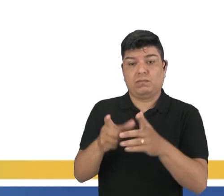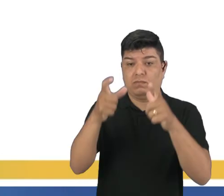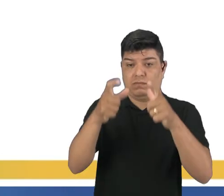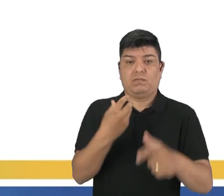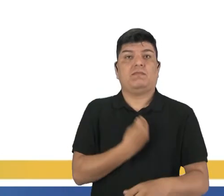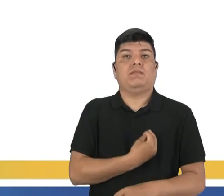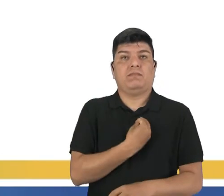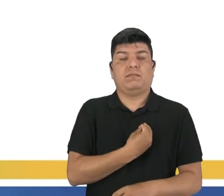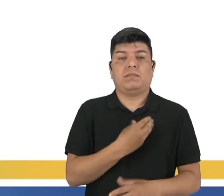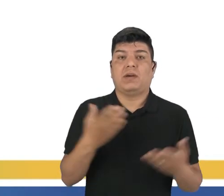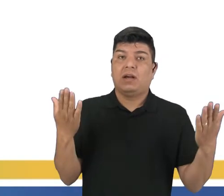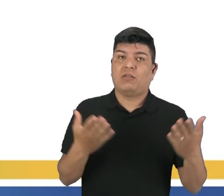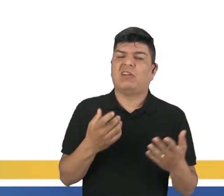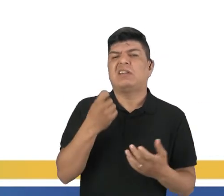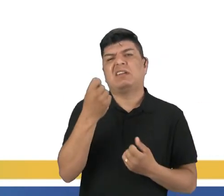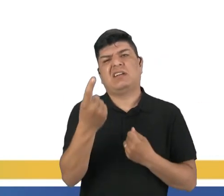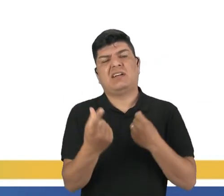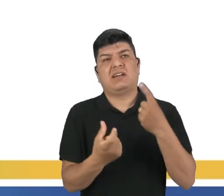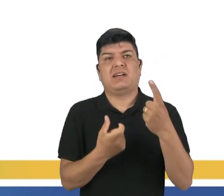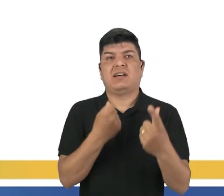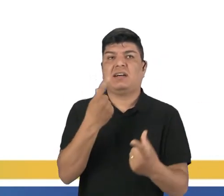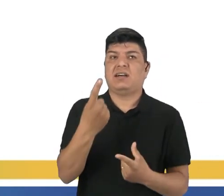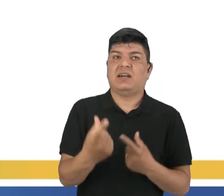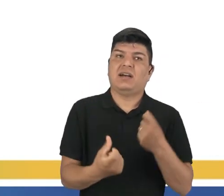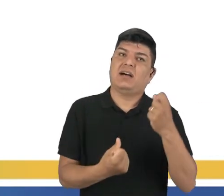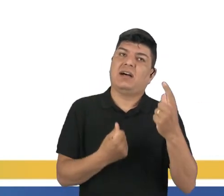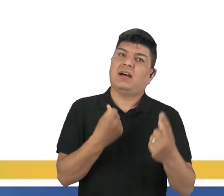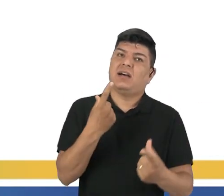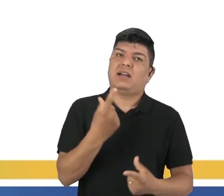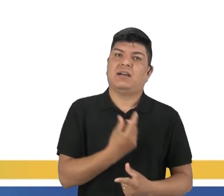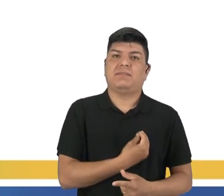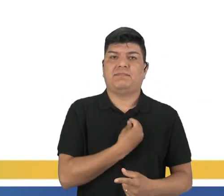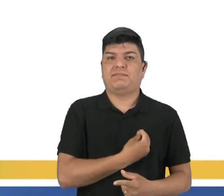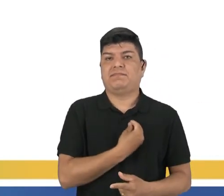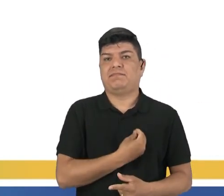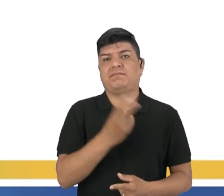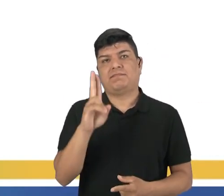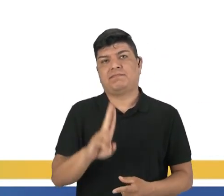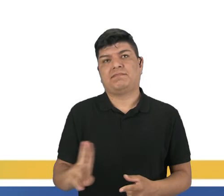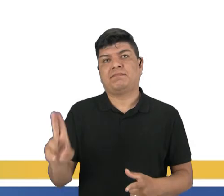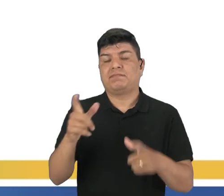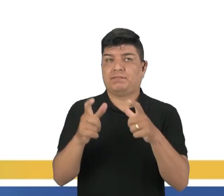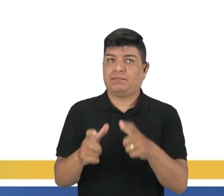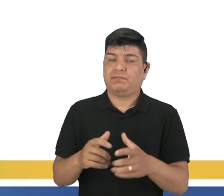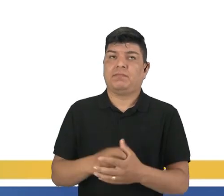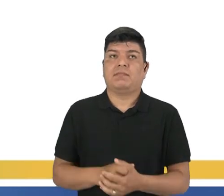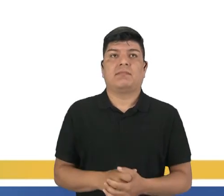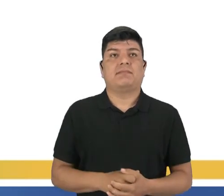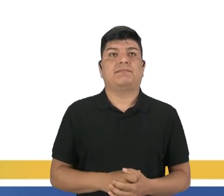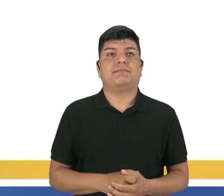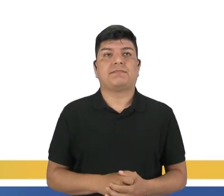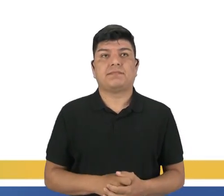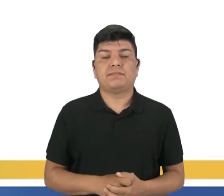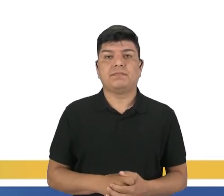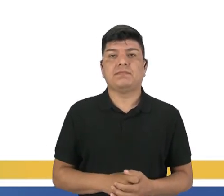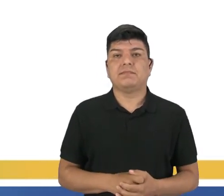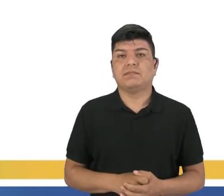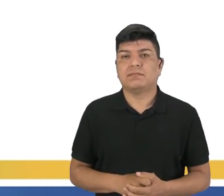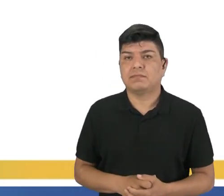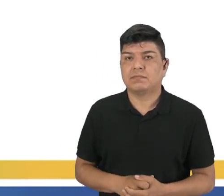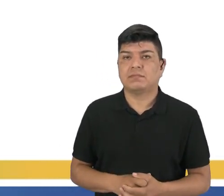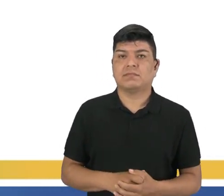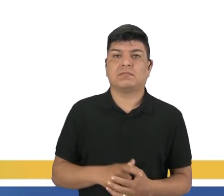convencional. Agora a gente vai ver o espaço não convencional, tá bom? O espaço não convencional já está dizendo, né, pessoal? É